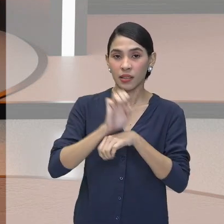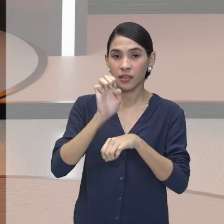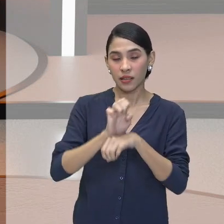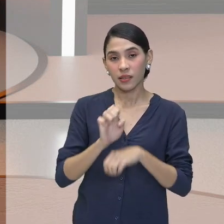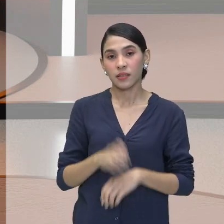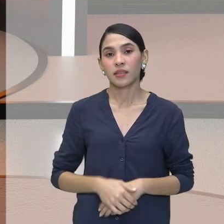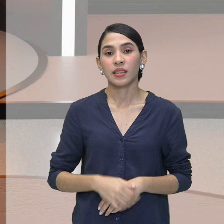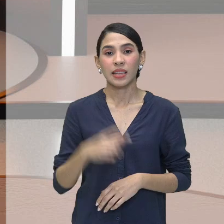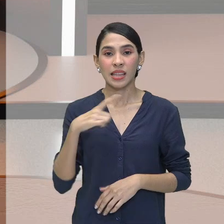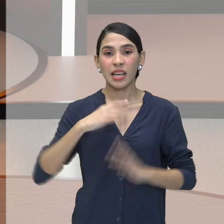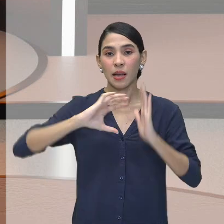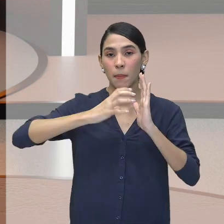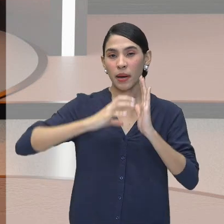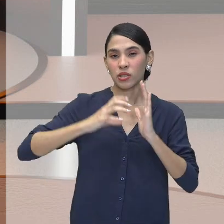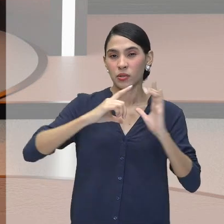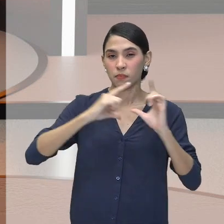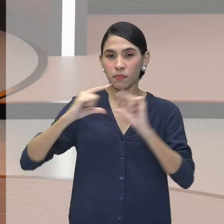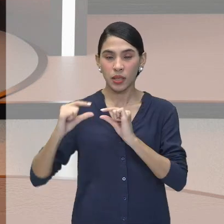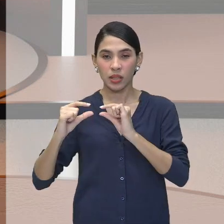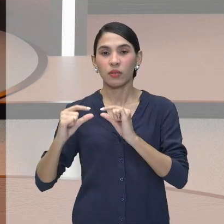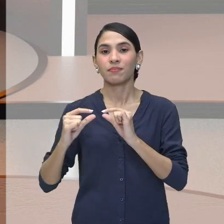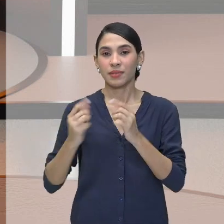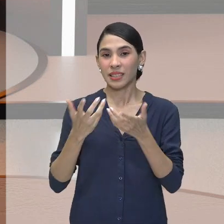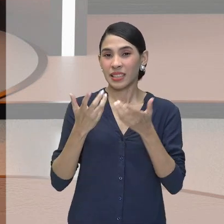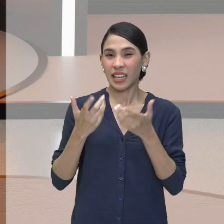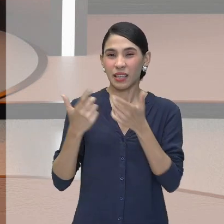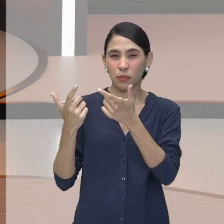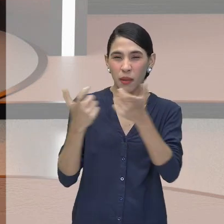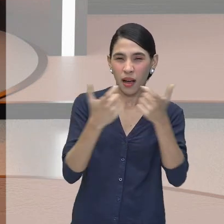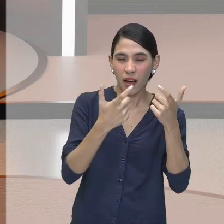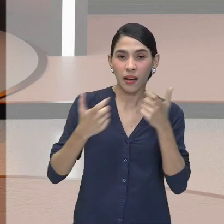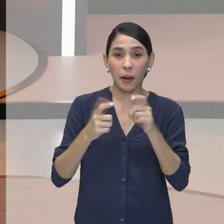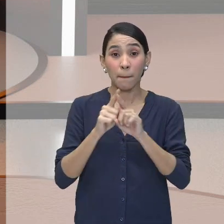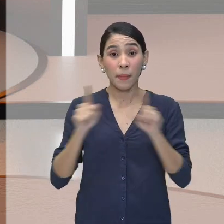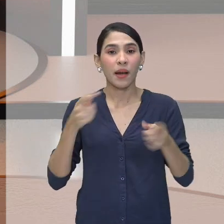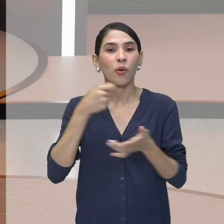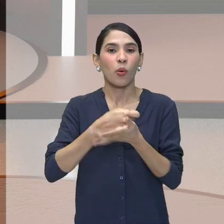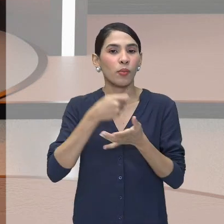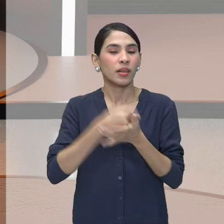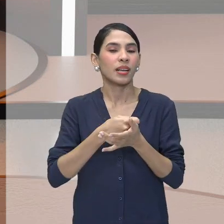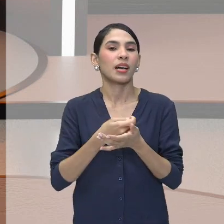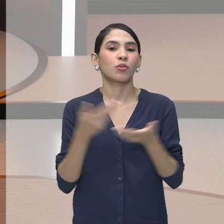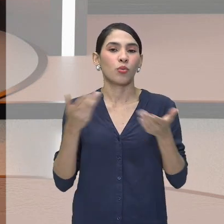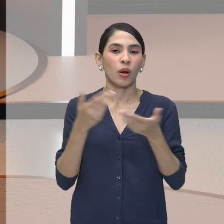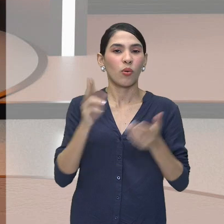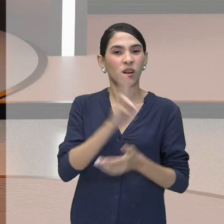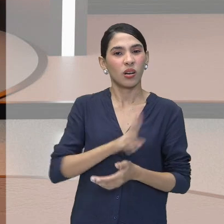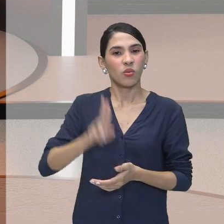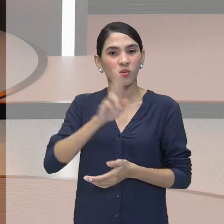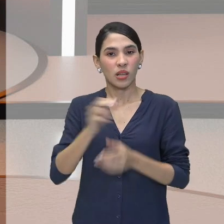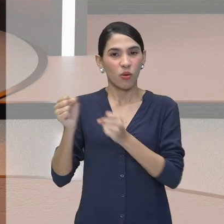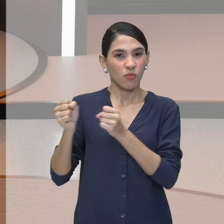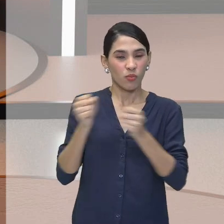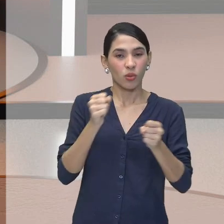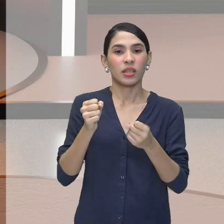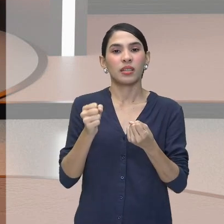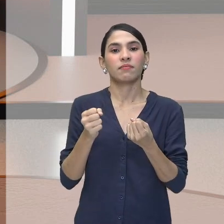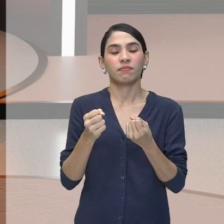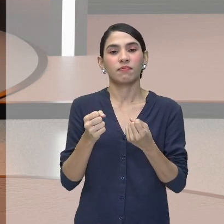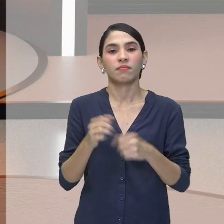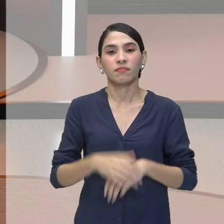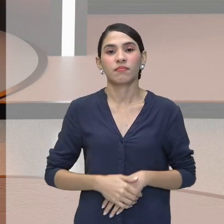teremos partidos menores internos brigando, mas que ele vai ser obrigado a usar de forma muito dura o poder que tem nas mãos